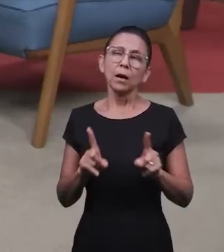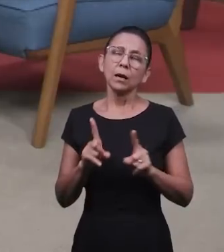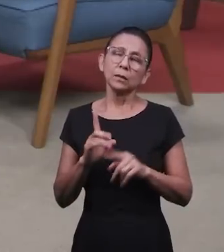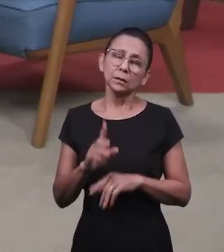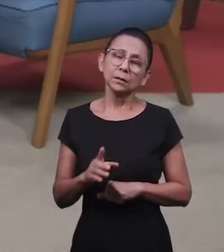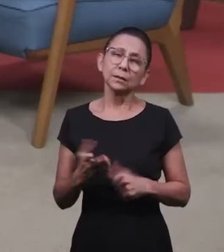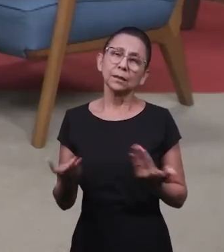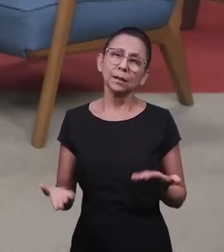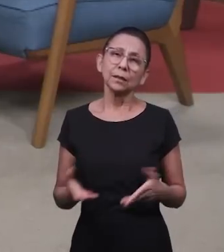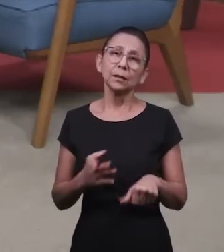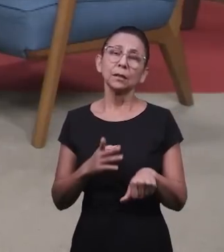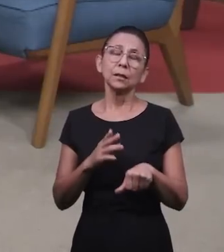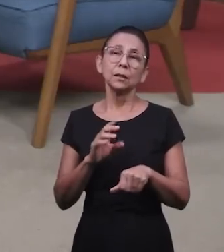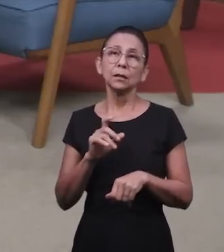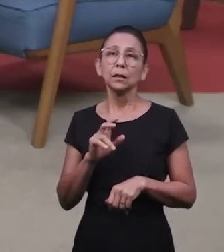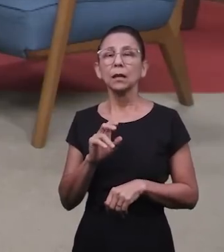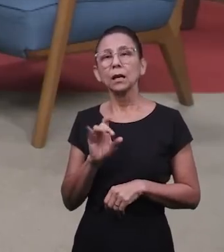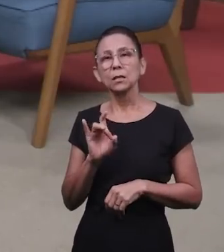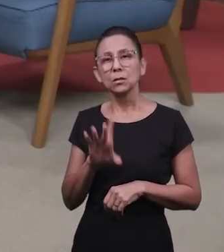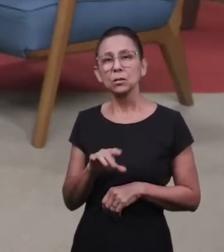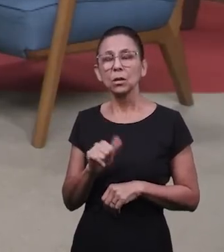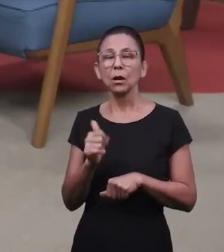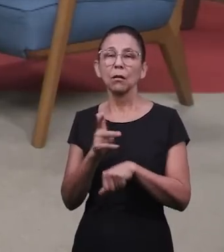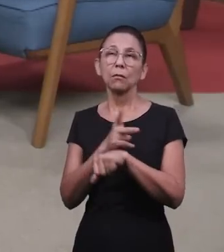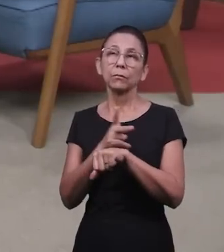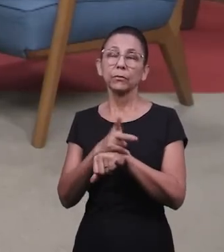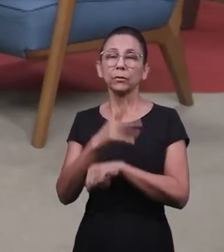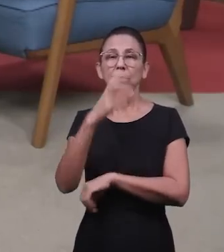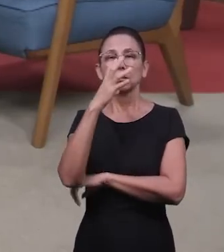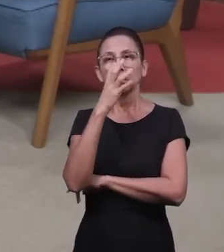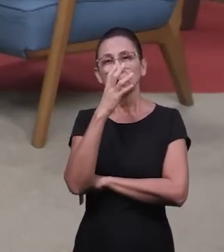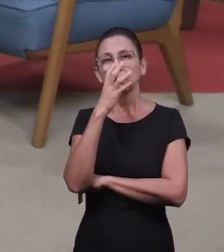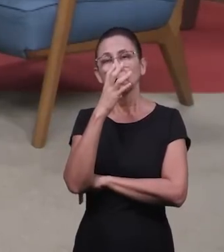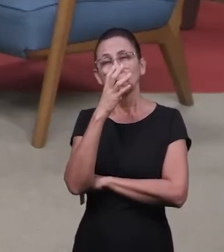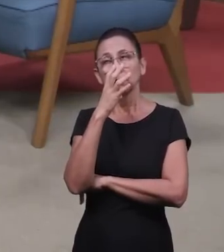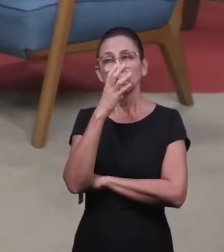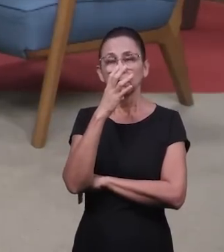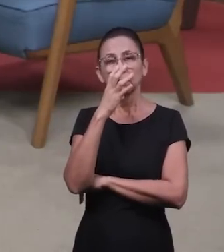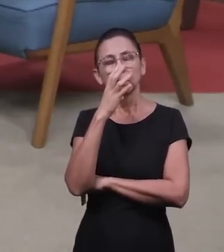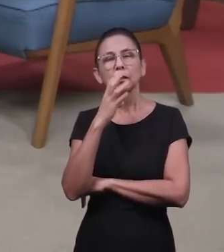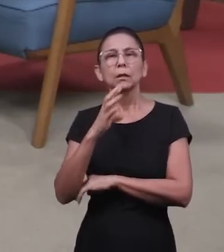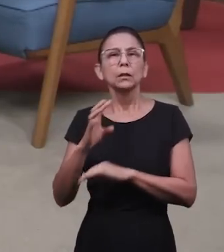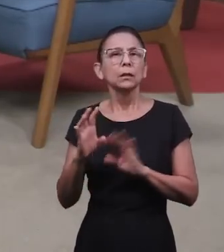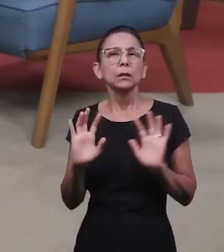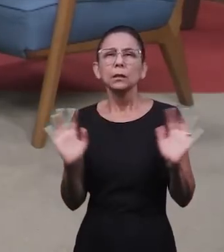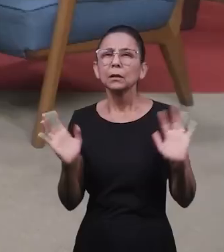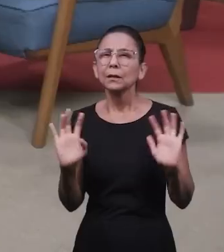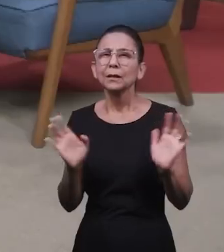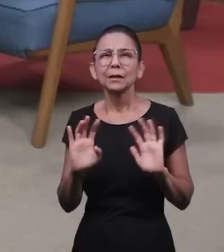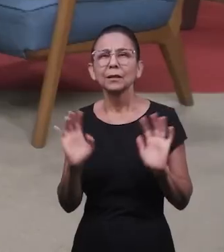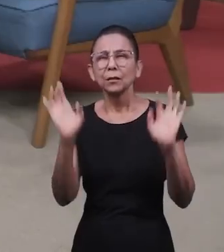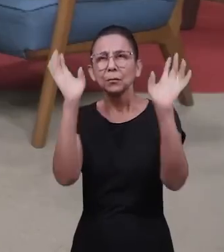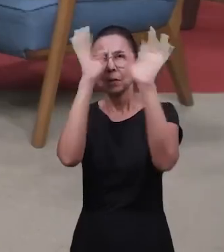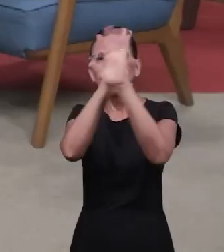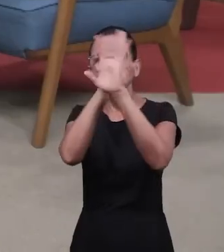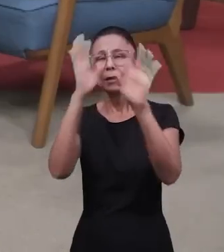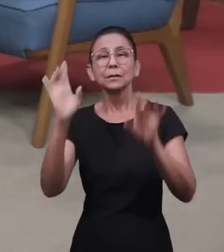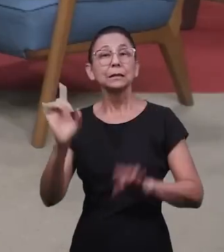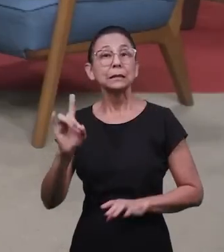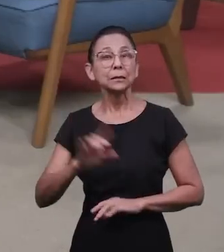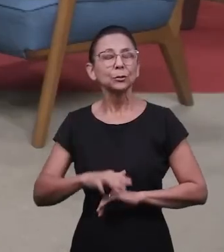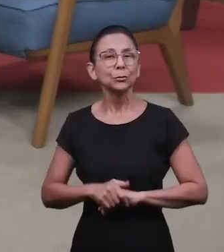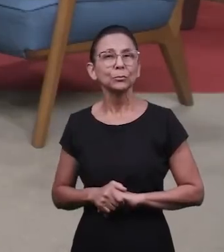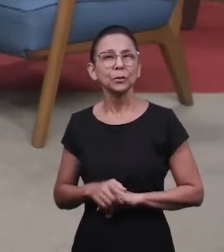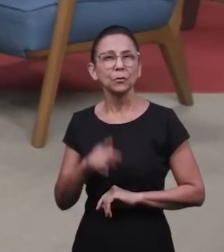é um momento em que você participa. Quer dizer, uma coisa é assistir esse programa como qualquer outro conteúdo no YouTube. Outra coisa